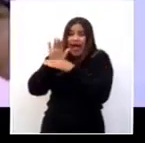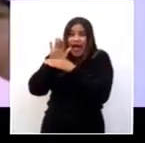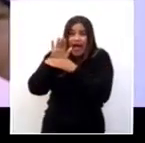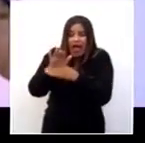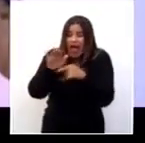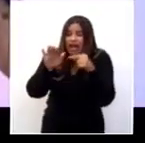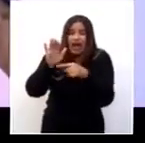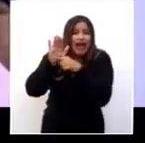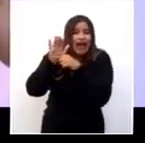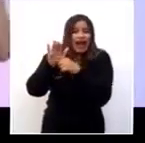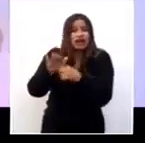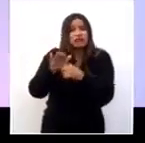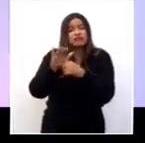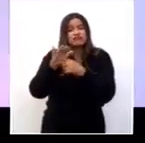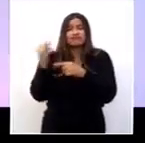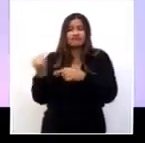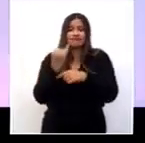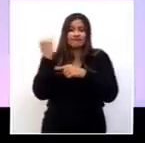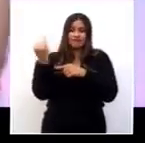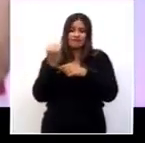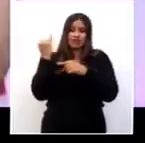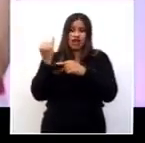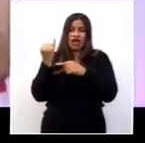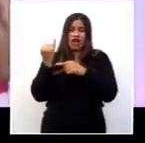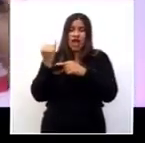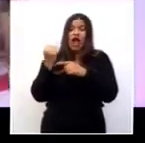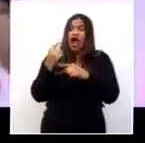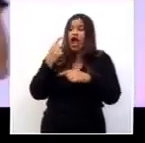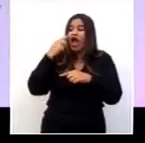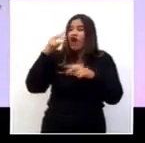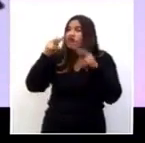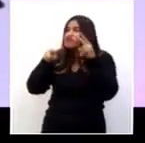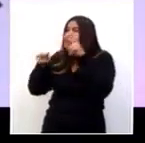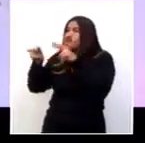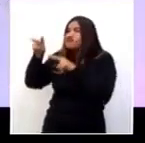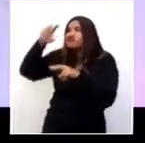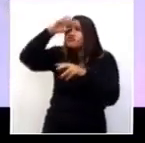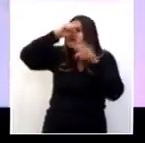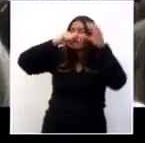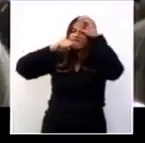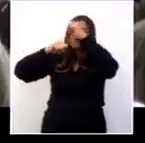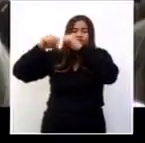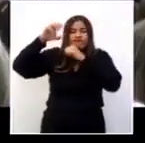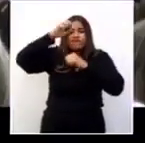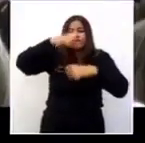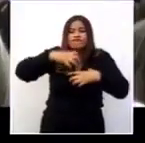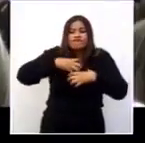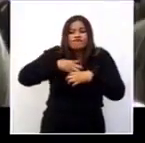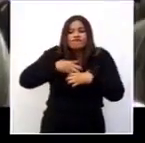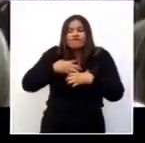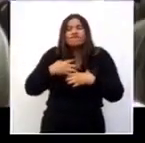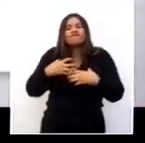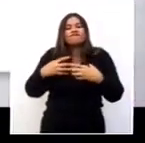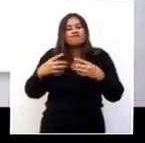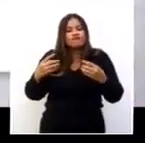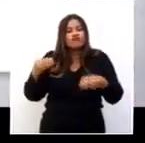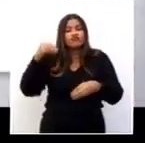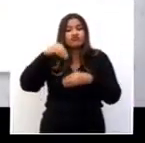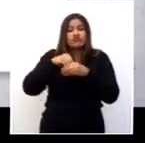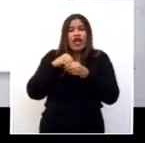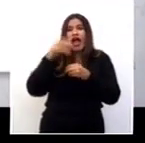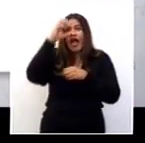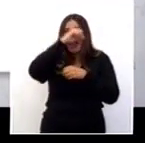este aluno a compreender o mundo, a se incluir no curso da aprendizagem? Eu preciso,